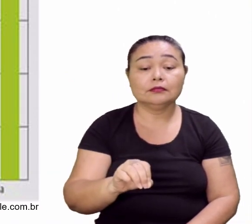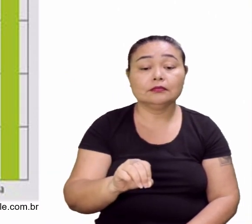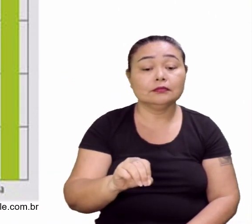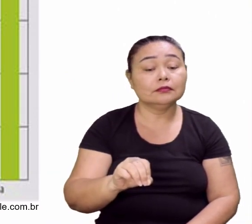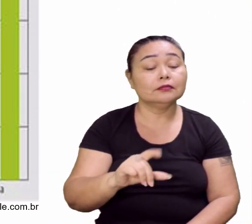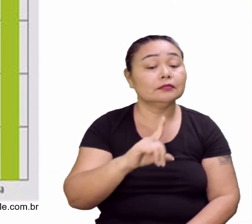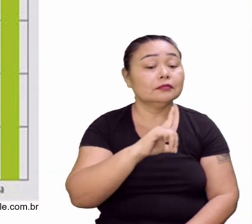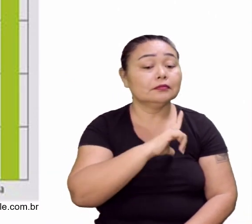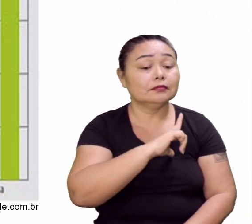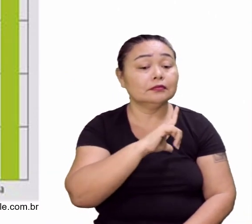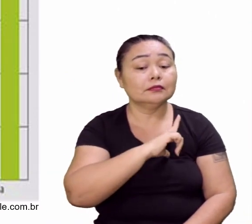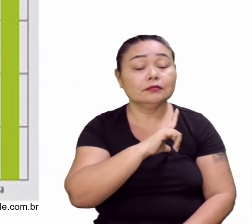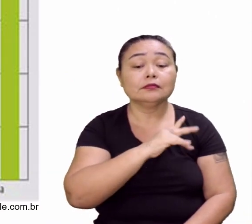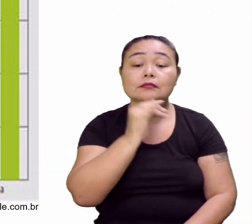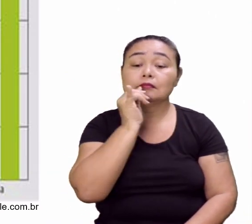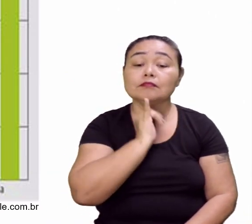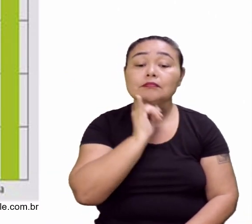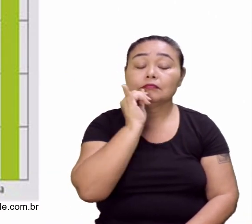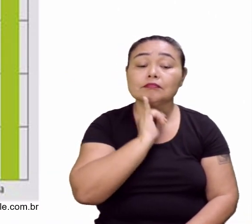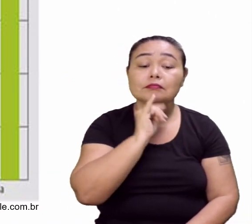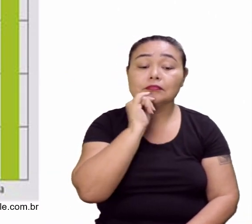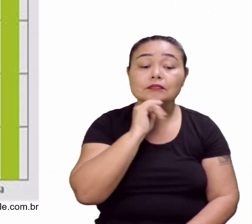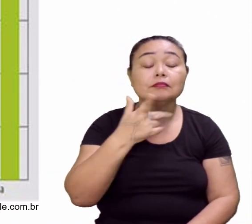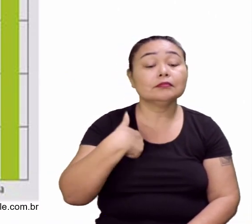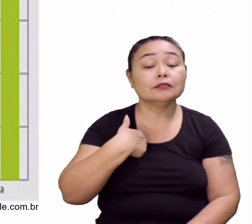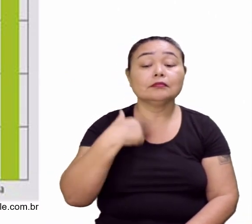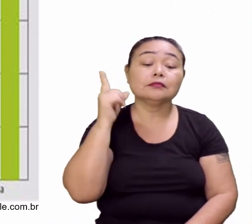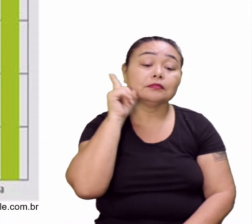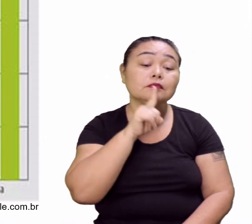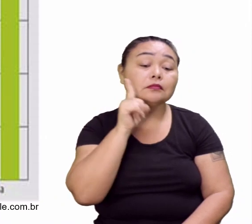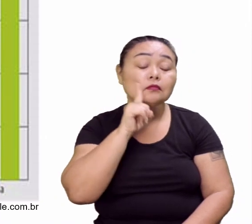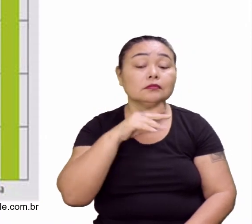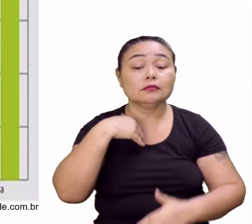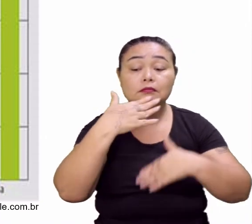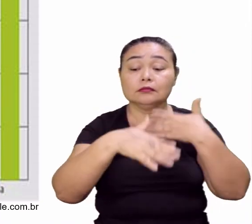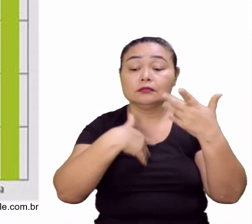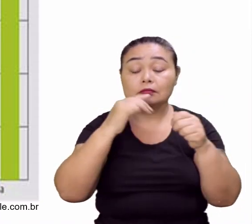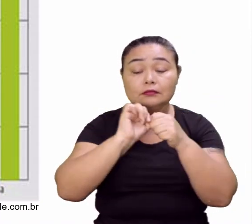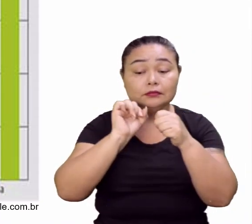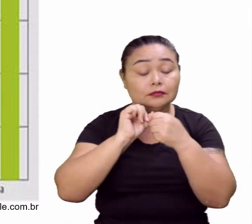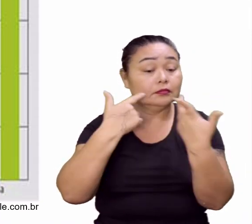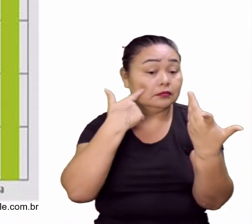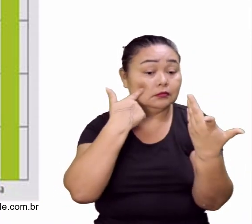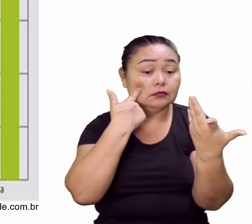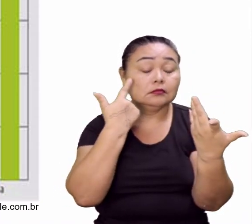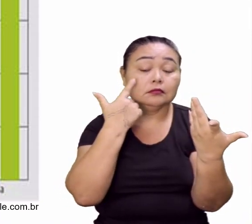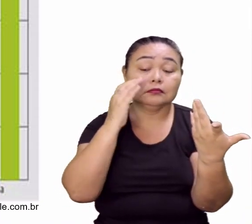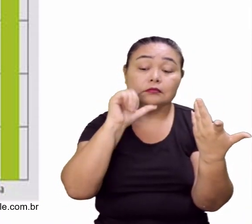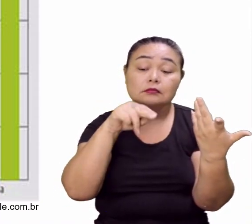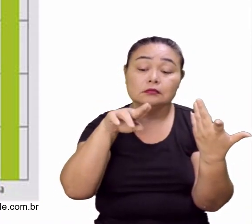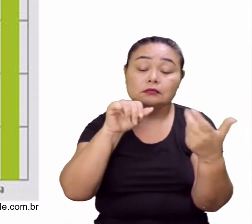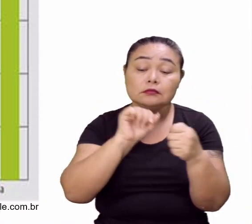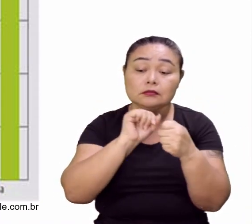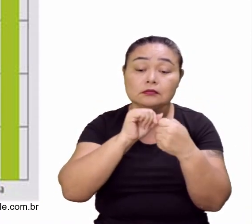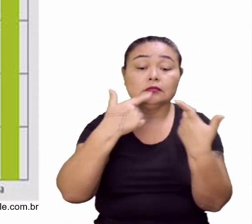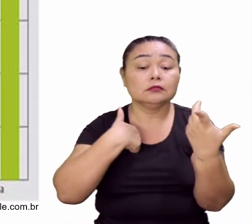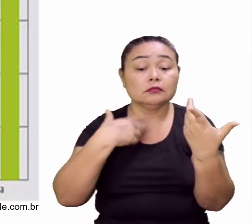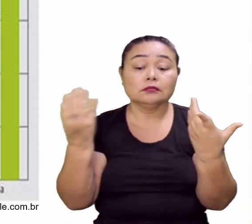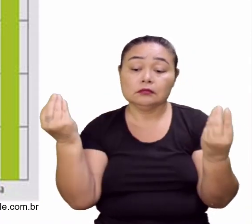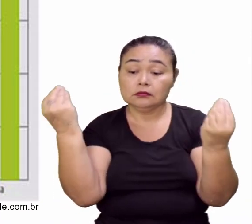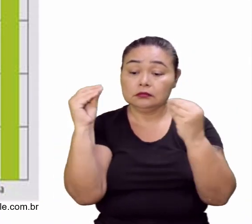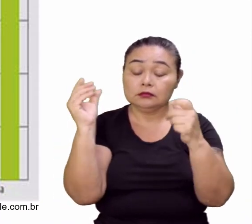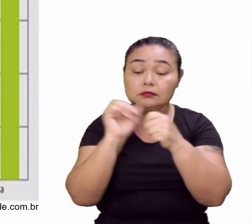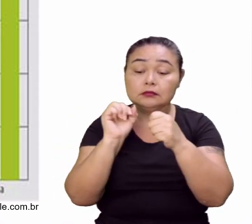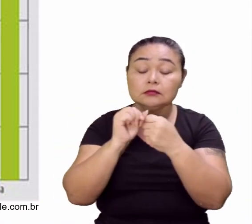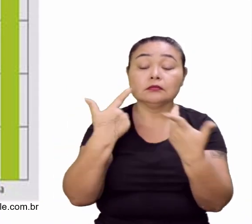continente e tem por exemplo, aqui Estados Unidos e Canadá, que são países desenvolvidos, né, que fazem parte da América